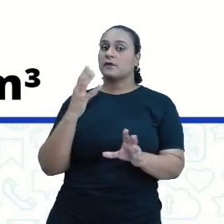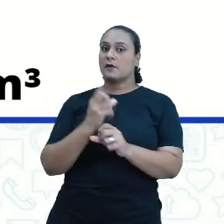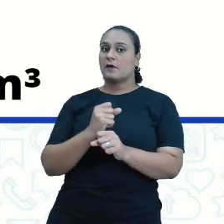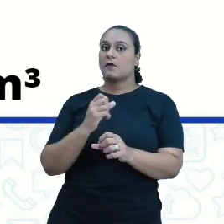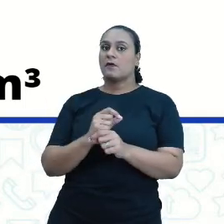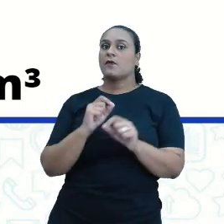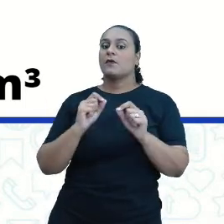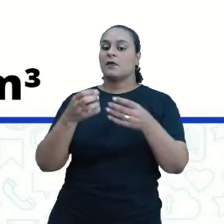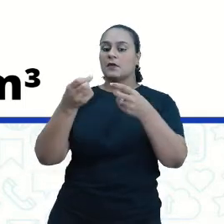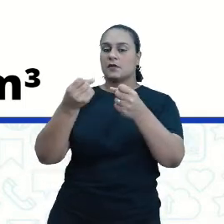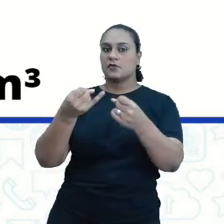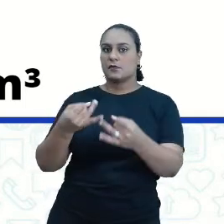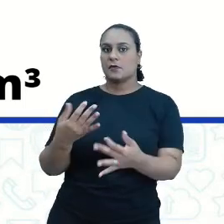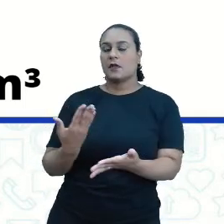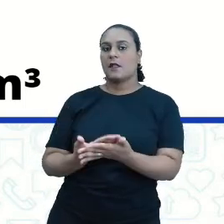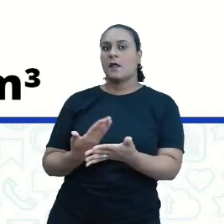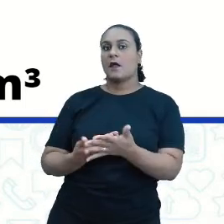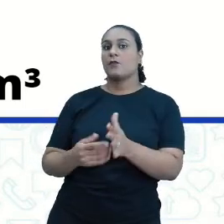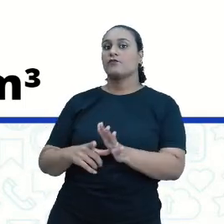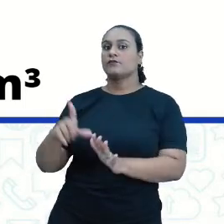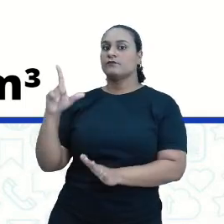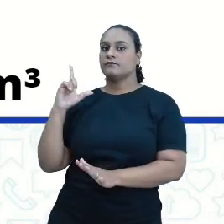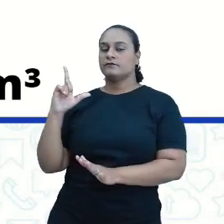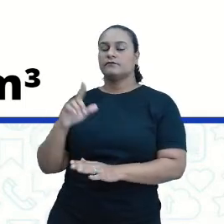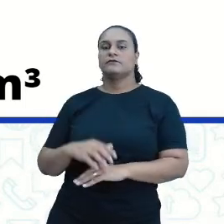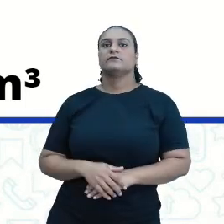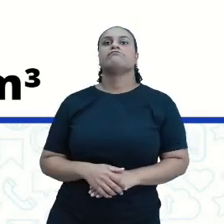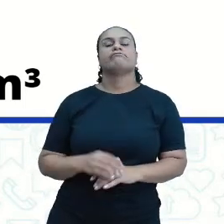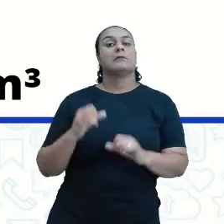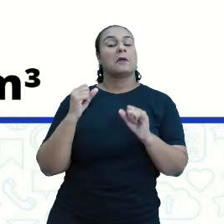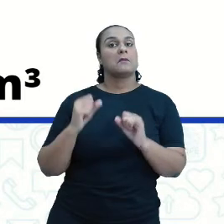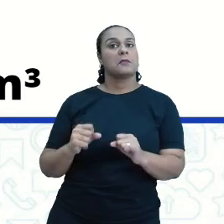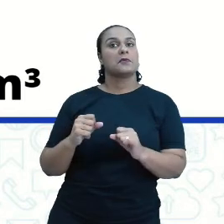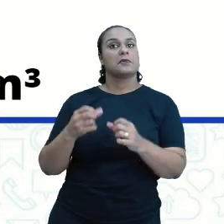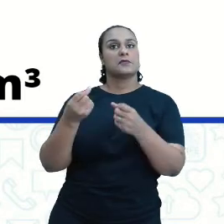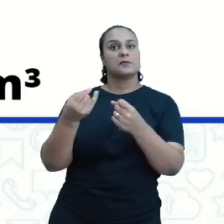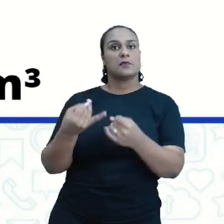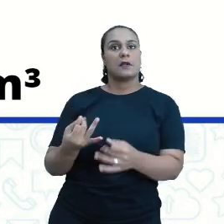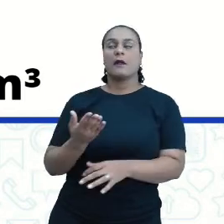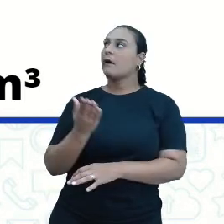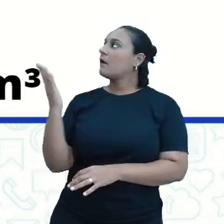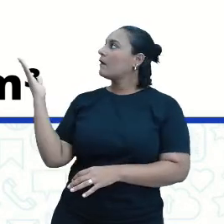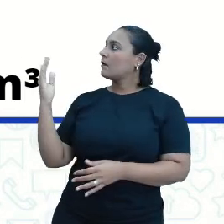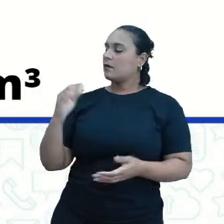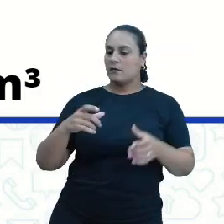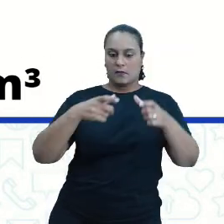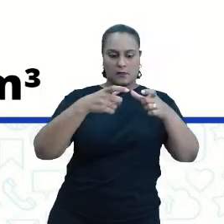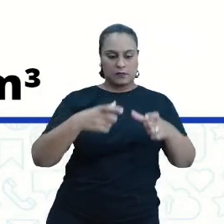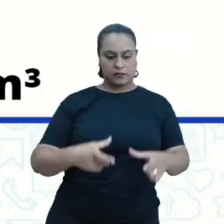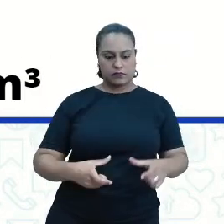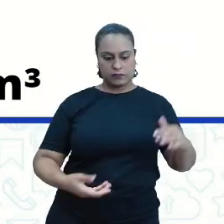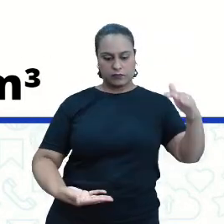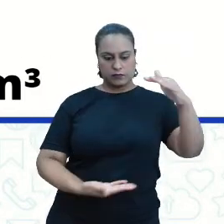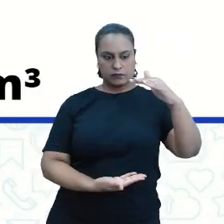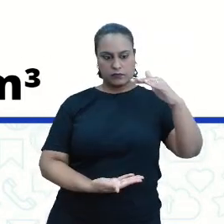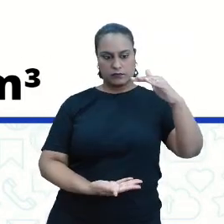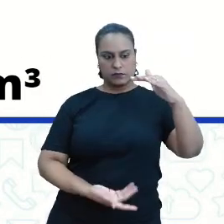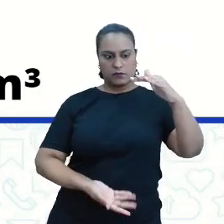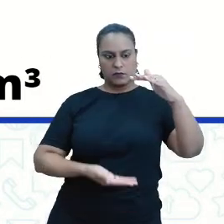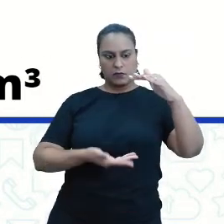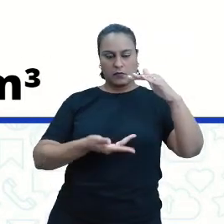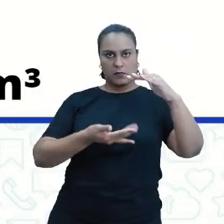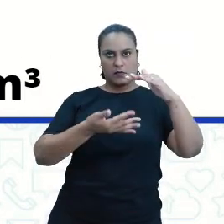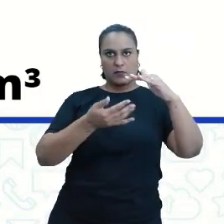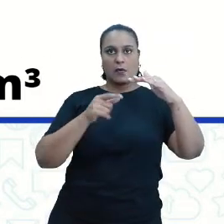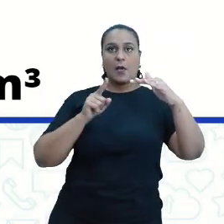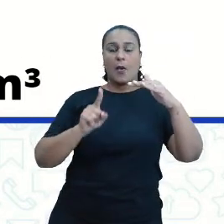na explicação das aulas anteriores. Ou seja, eu poderia dizer que dentro desse cilindro cabem 1.570 cubinhos